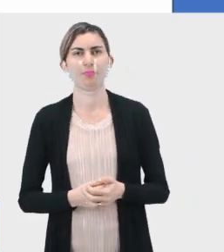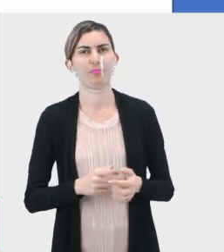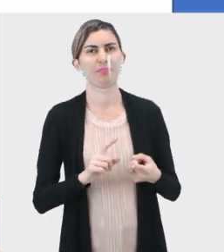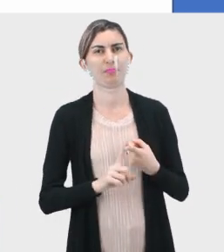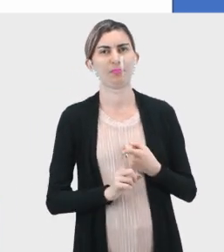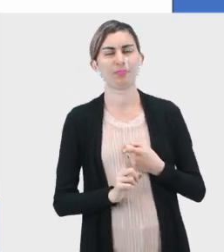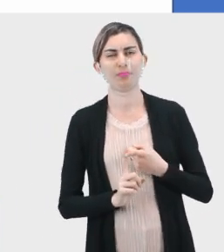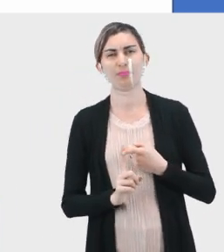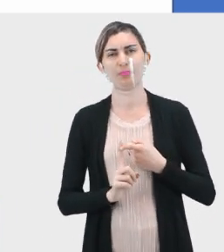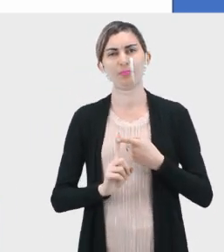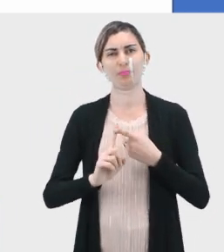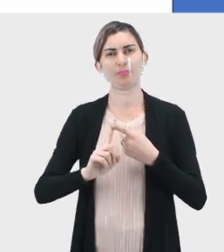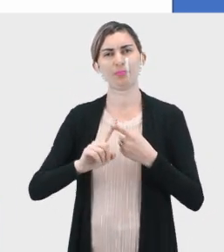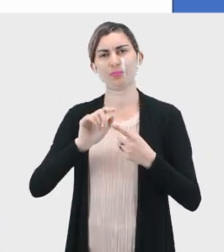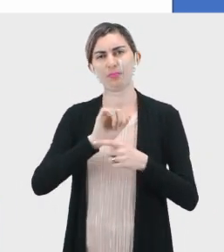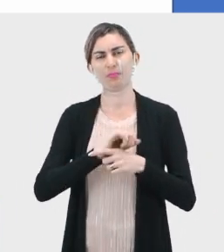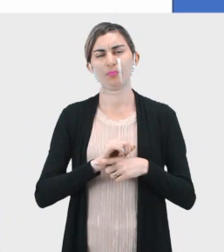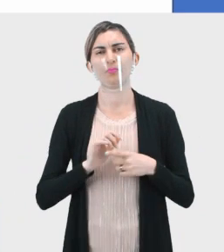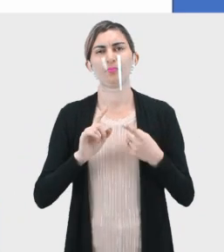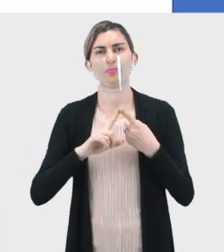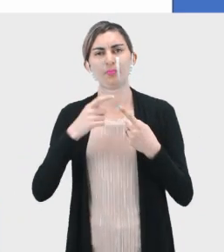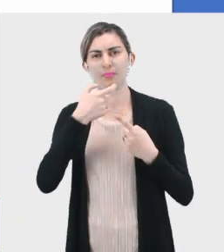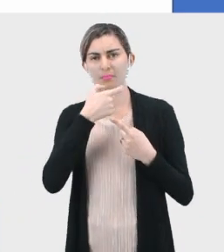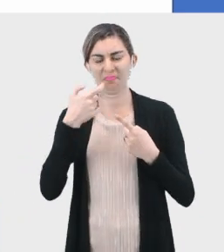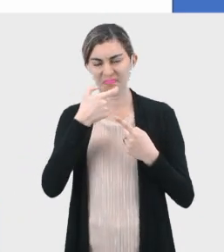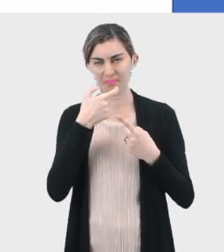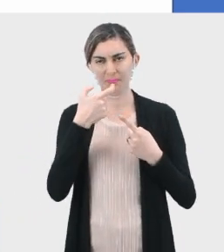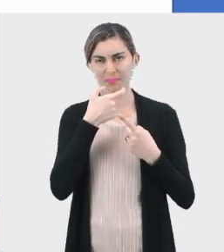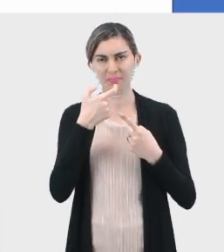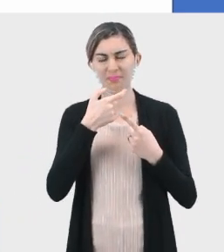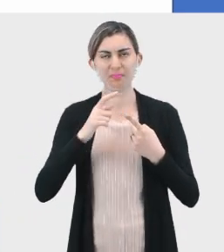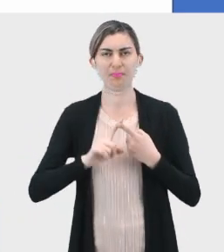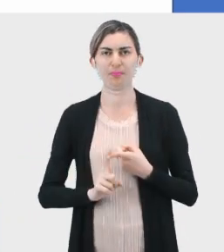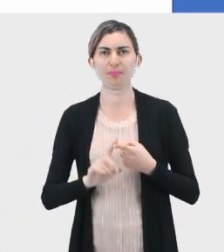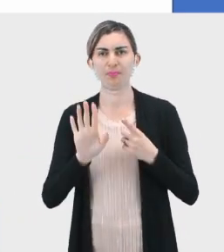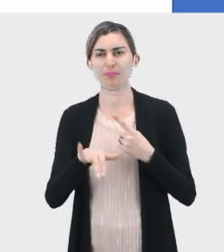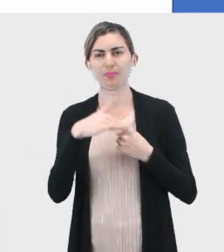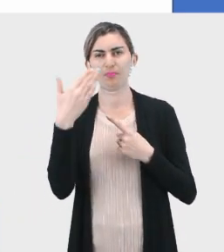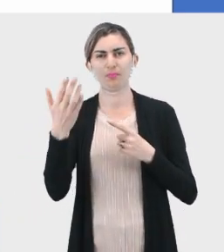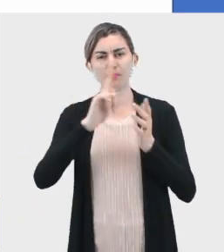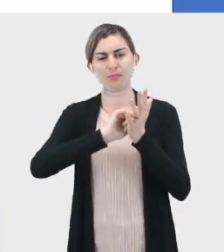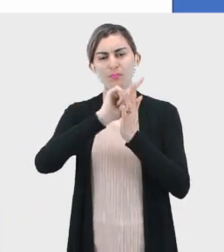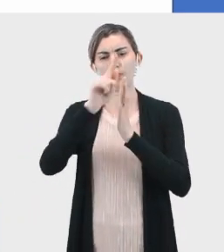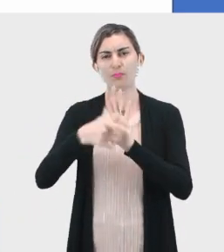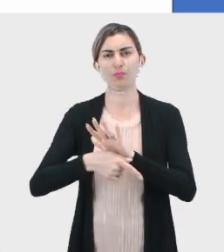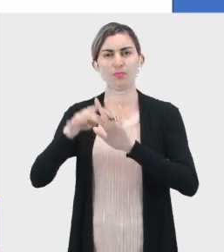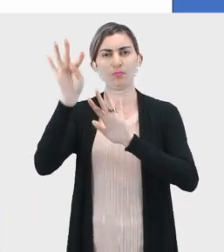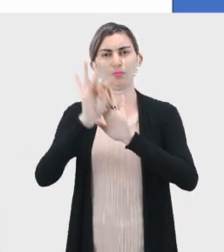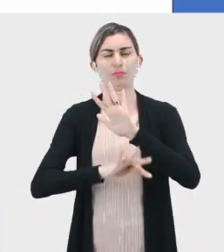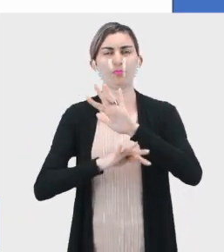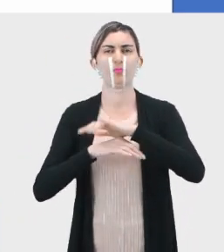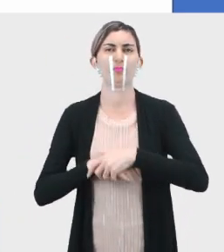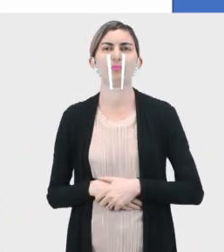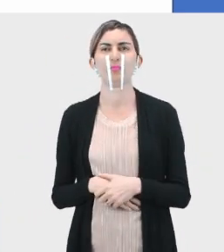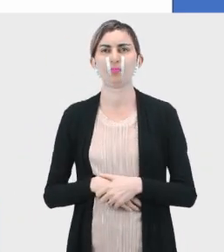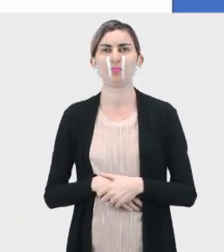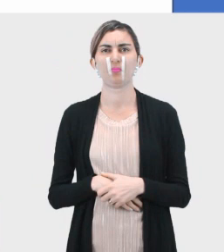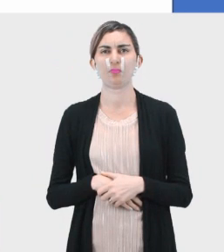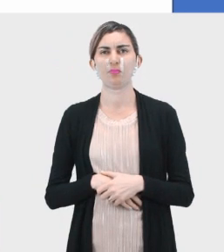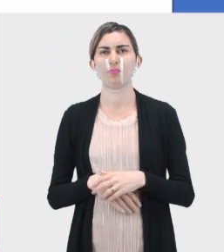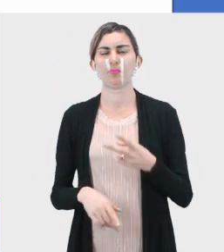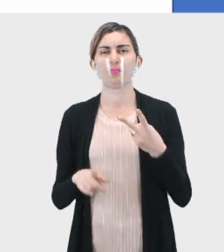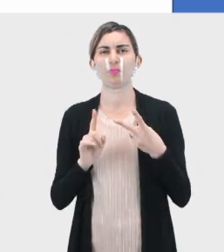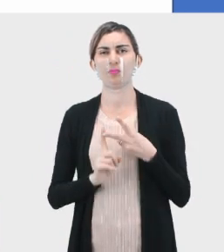1. What is the genre of the text? Qual é o gênero do texto?